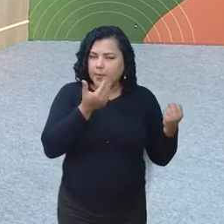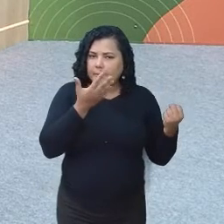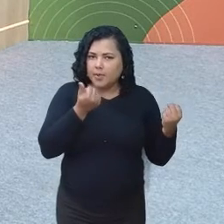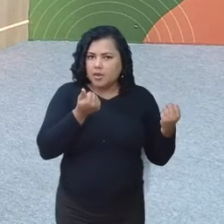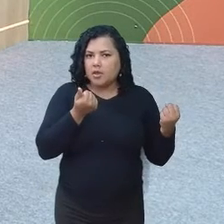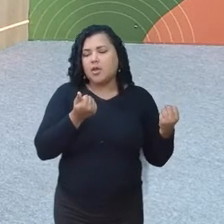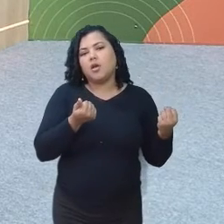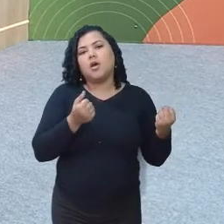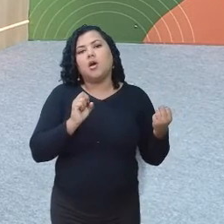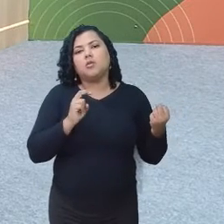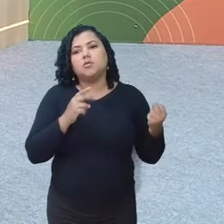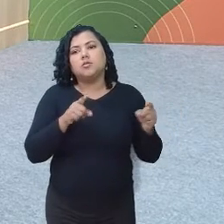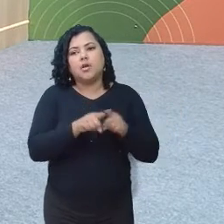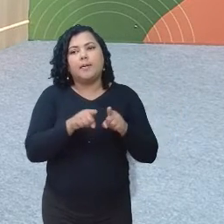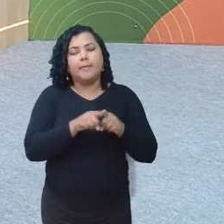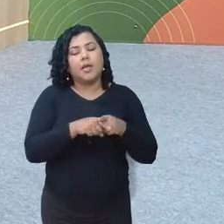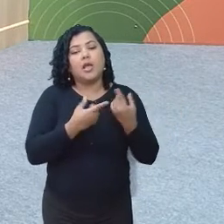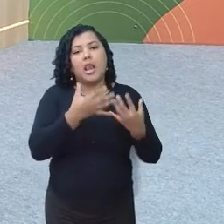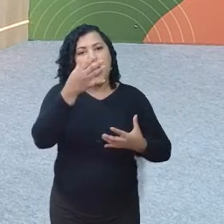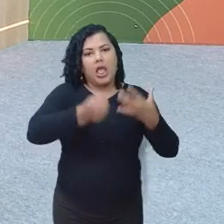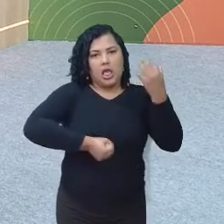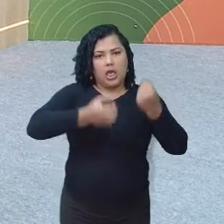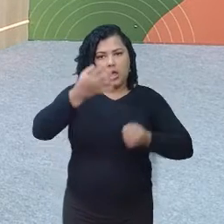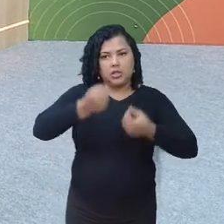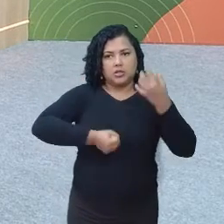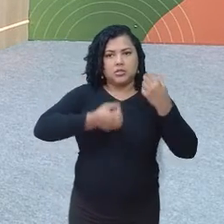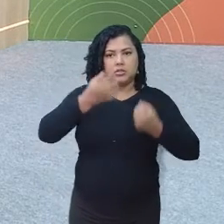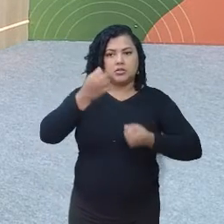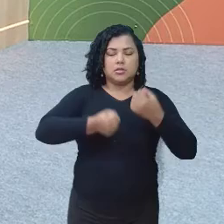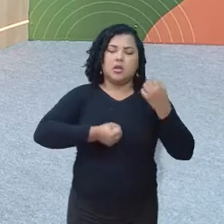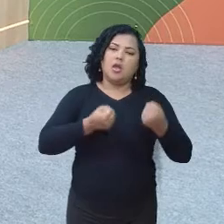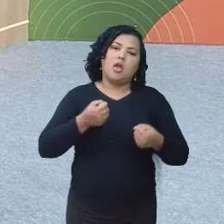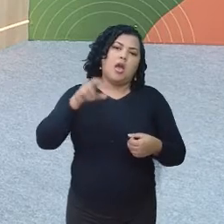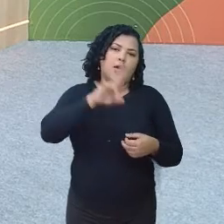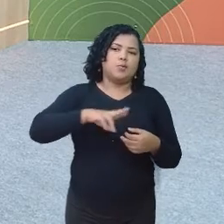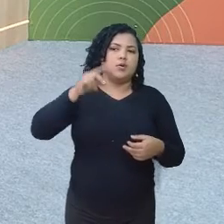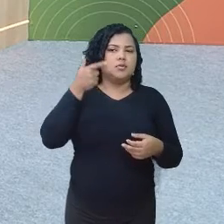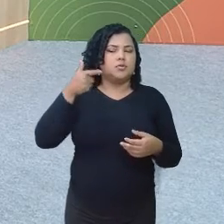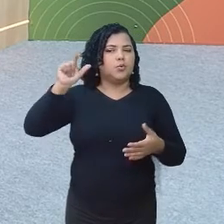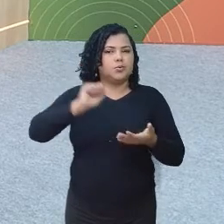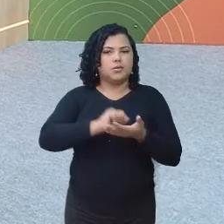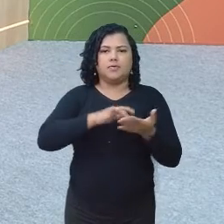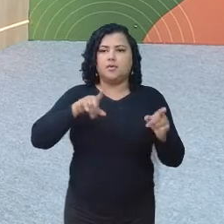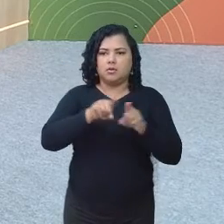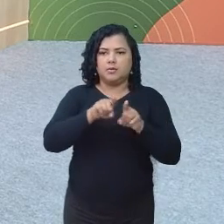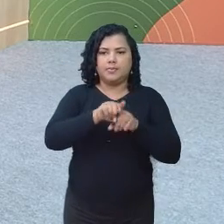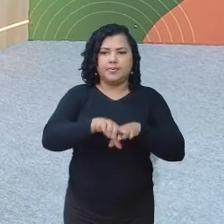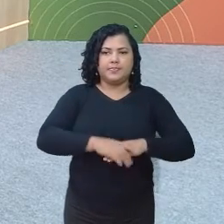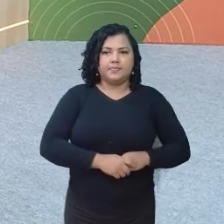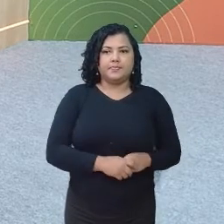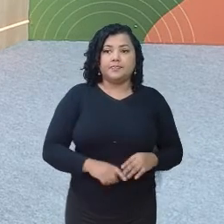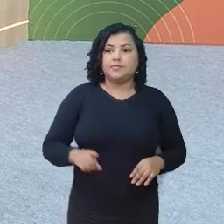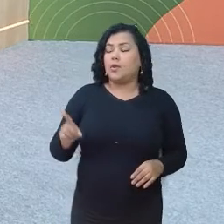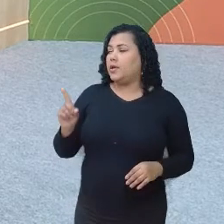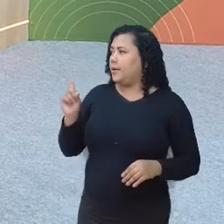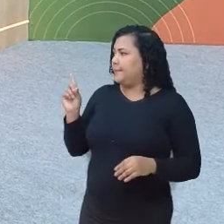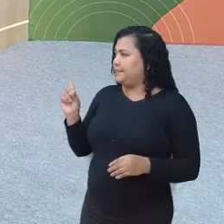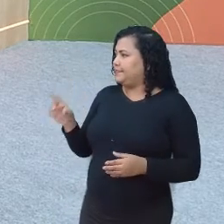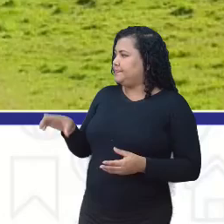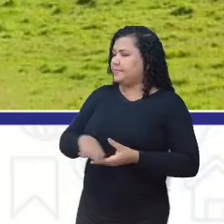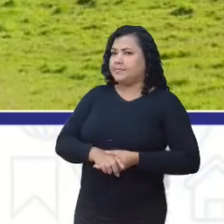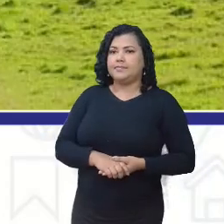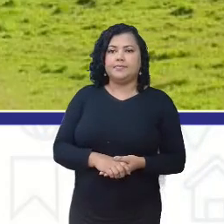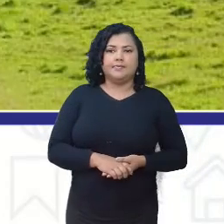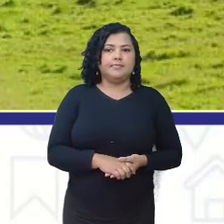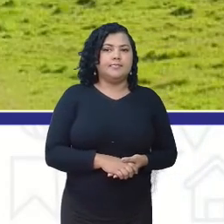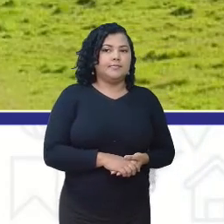com leite, né, com a carne, né, e era utilizado em outras atividades. Então, aqui ó, nós temos a Casa